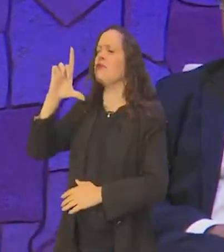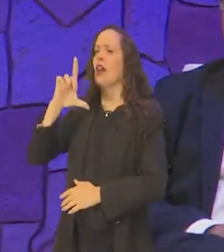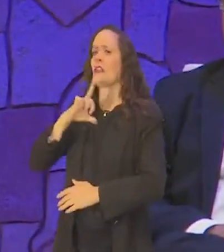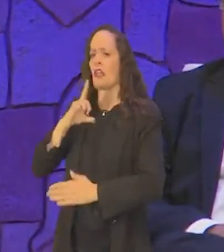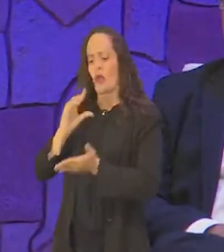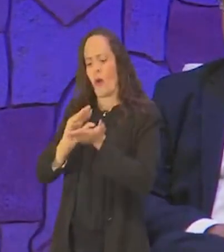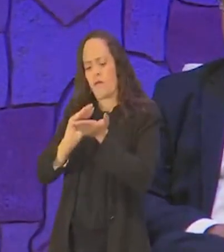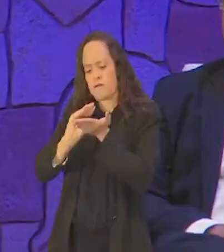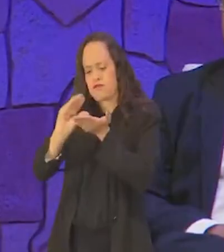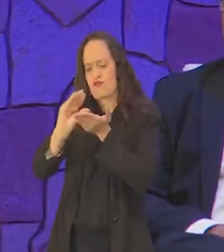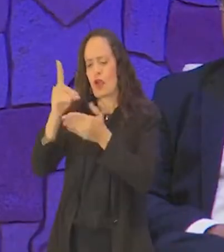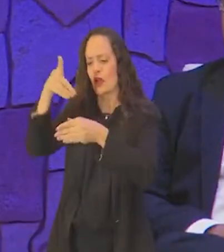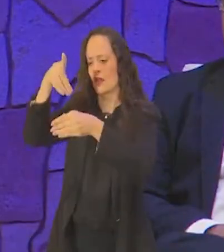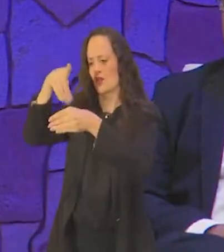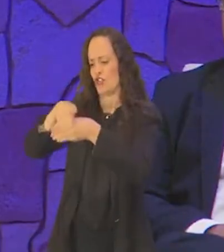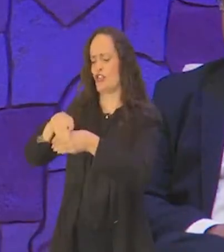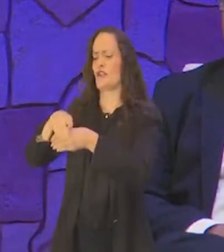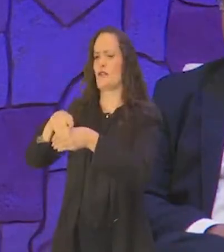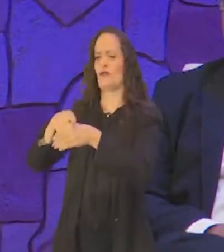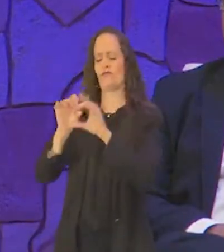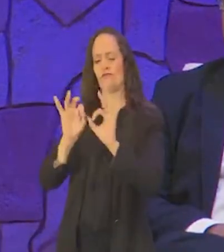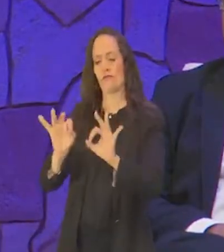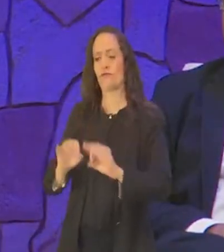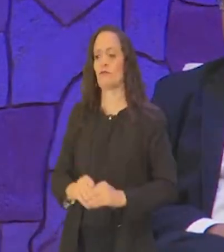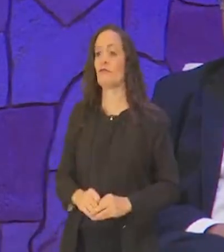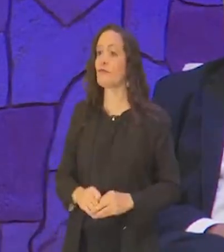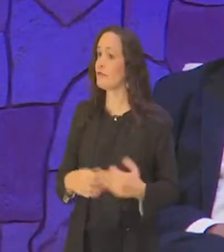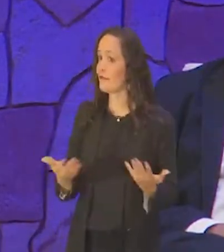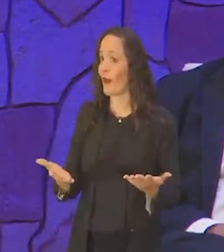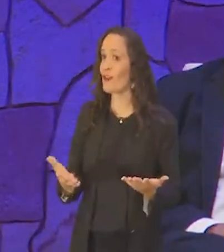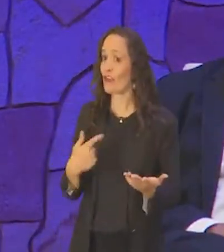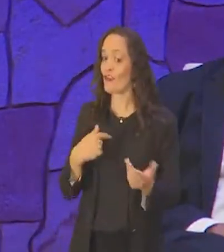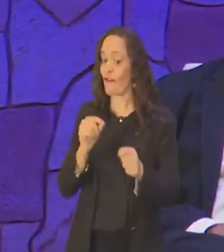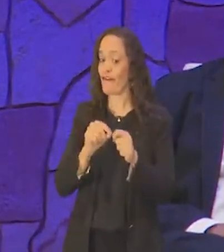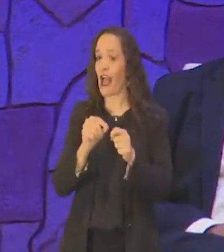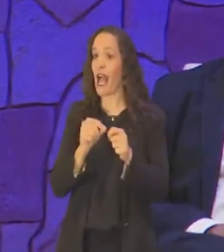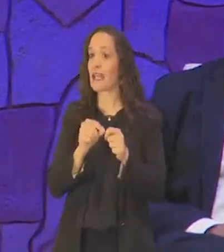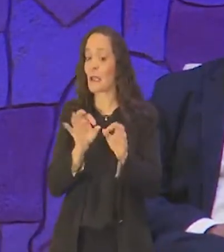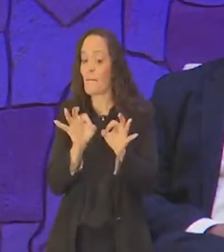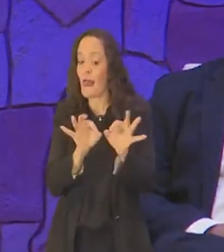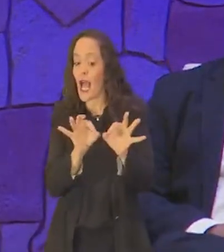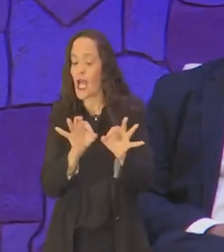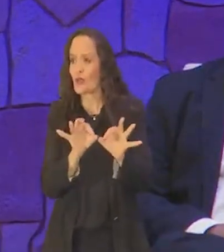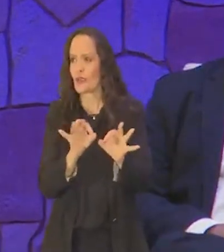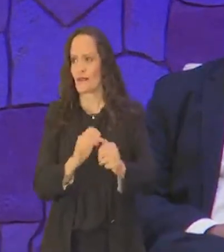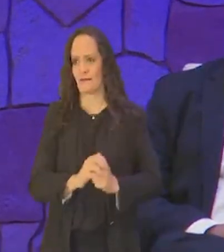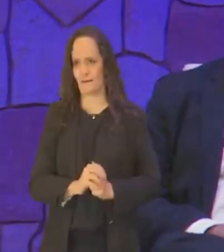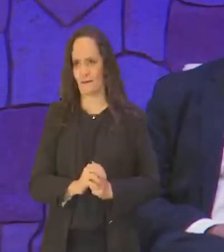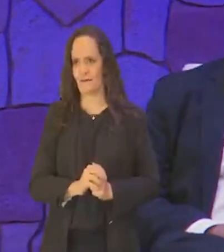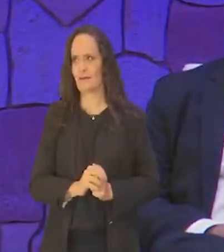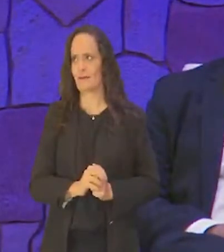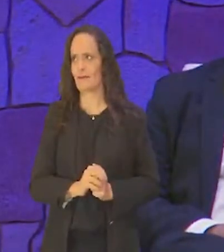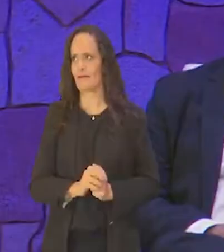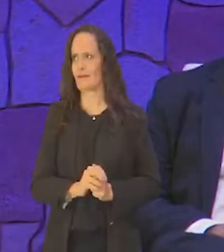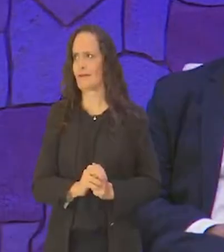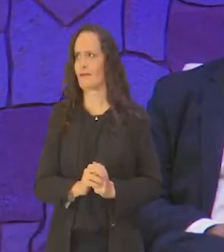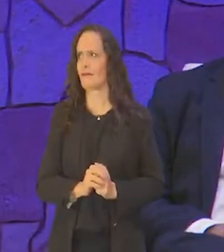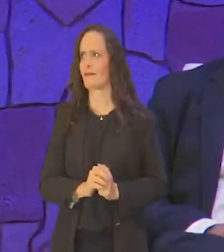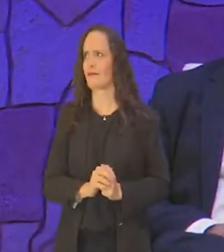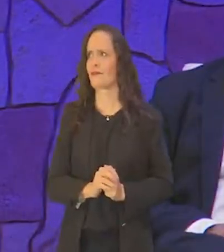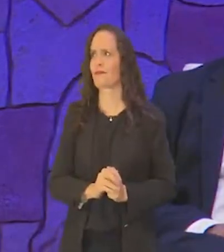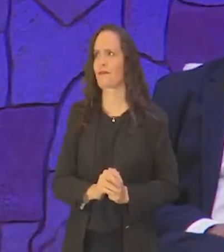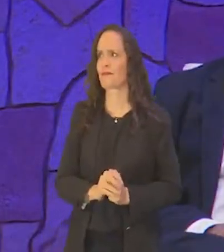recebo e vou entregar ao Senhor. E nós vamos fazendo esses planos. Só que na